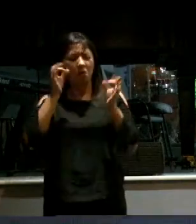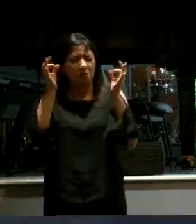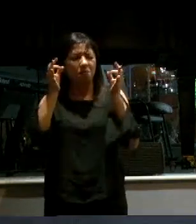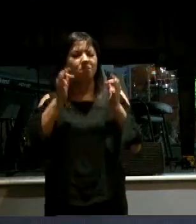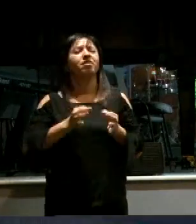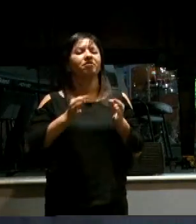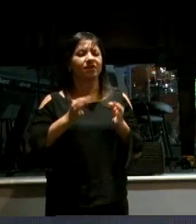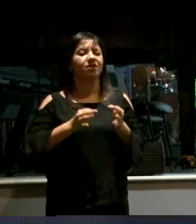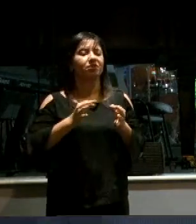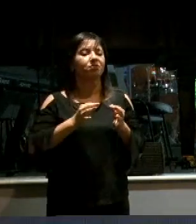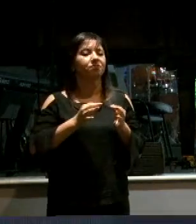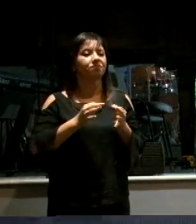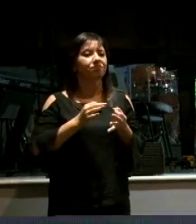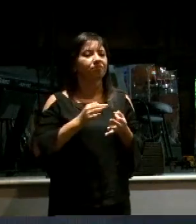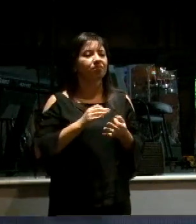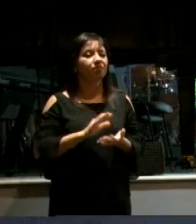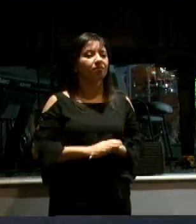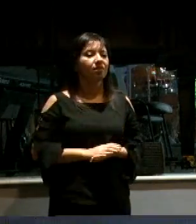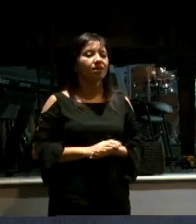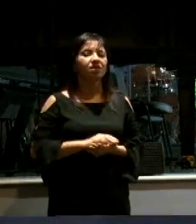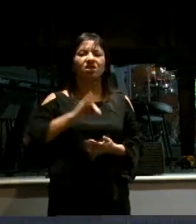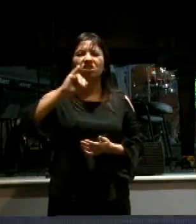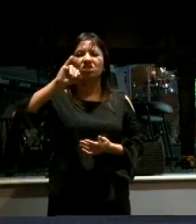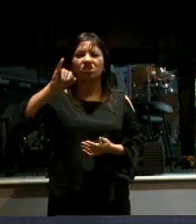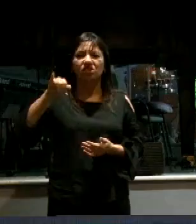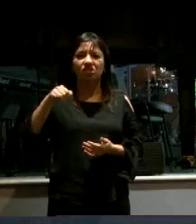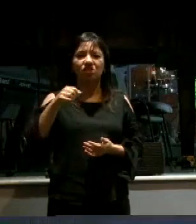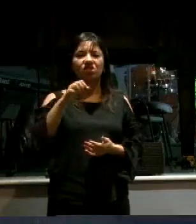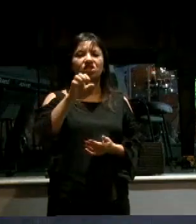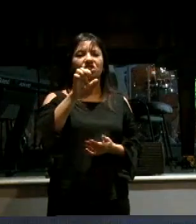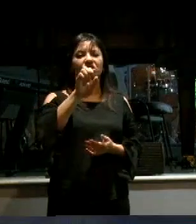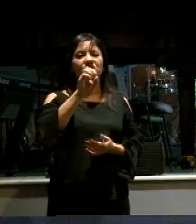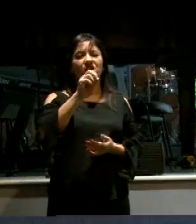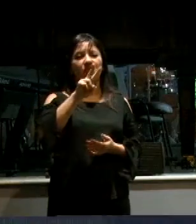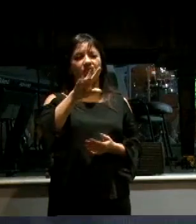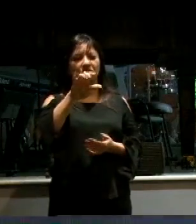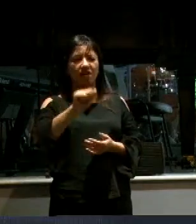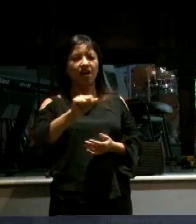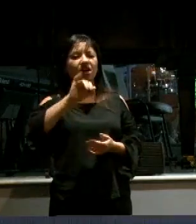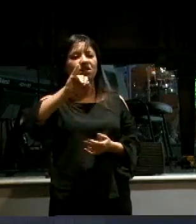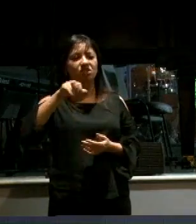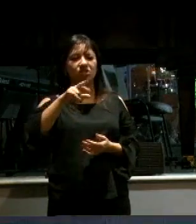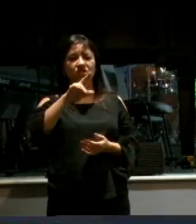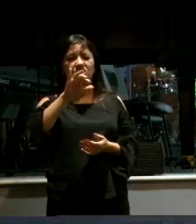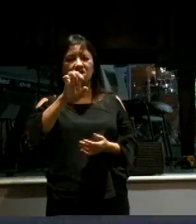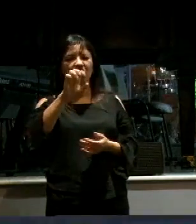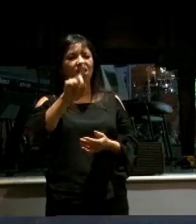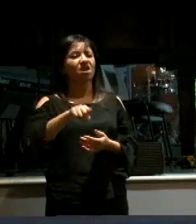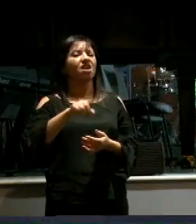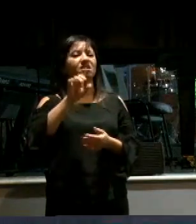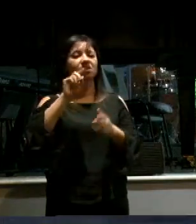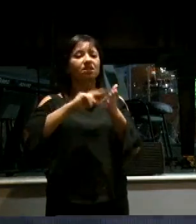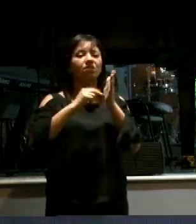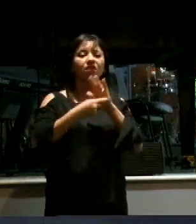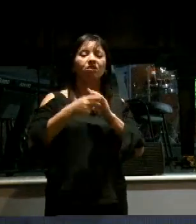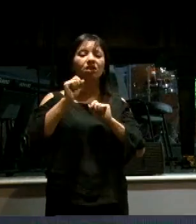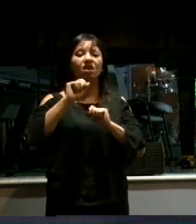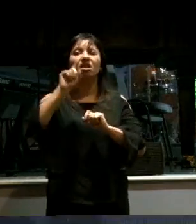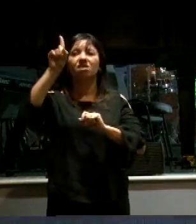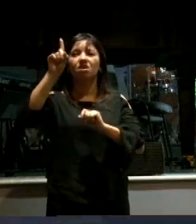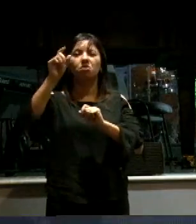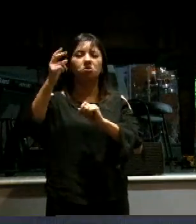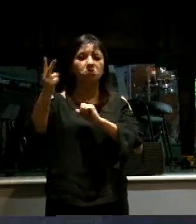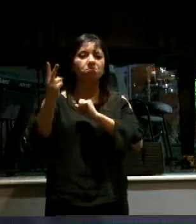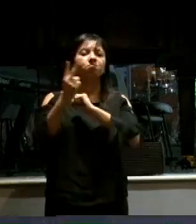Jireh, Deus proverá. Diga: Jeová Tsiriqueno, Senhor é nossa